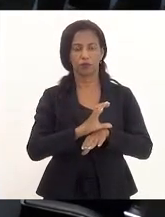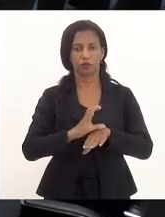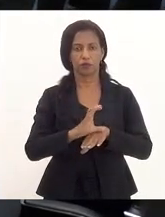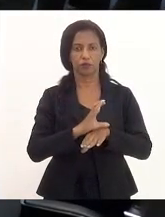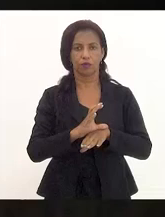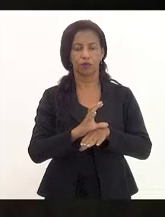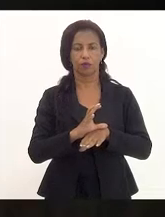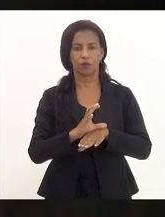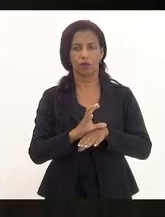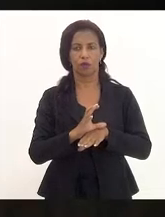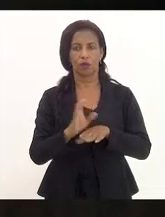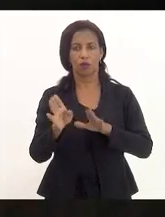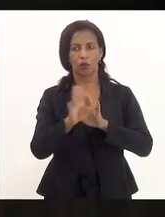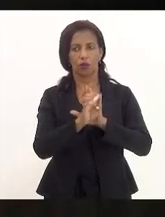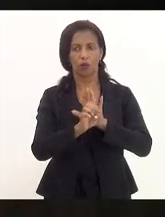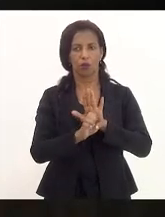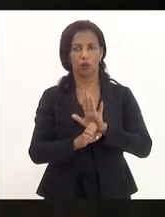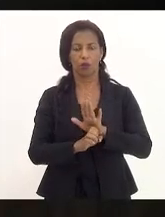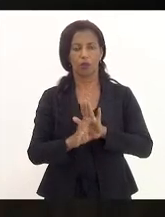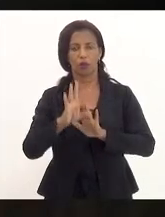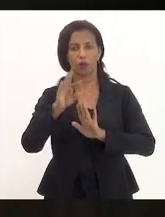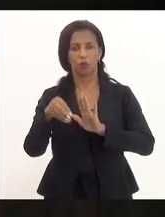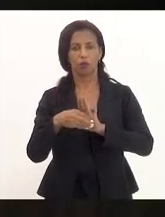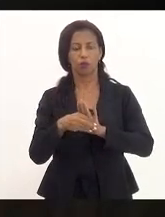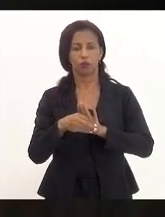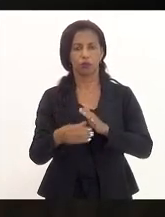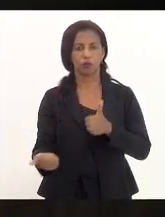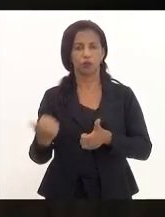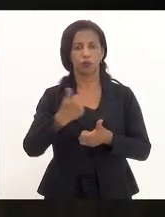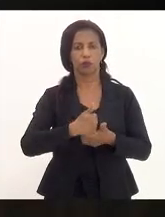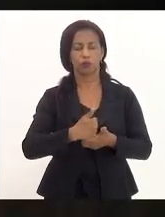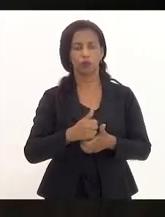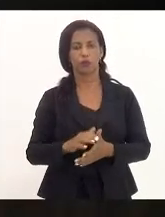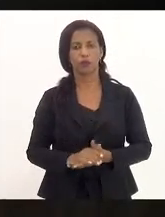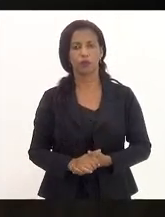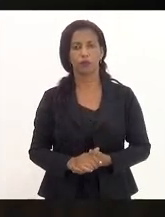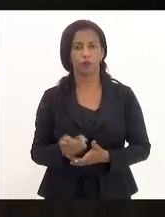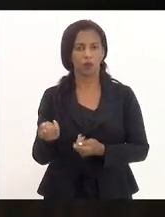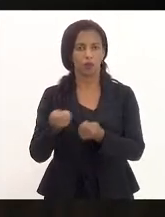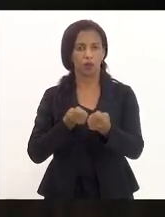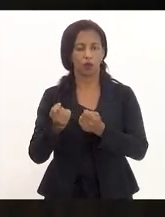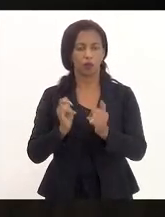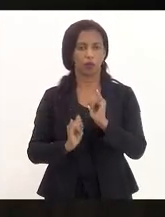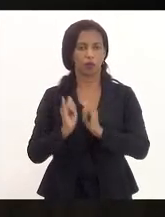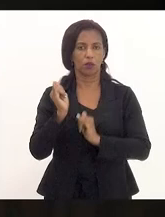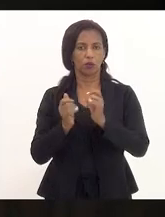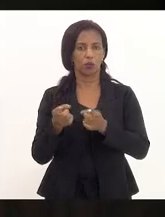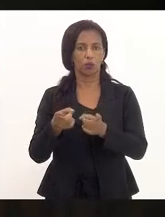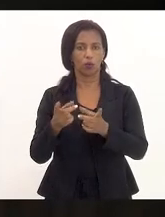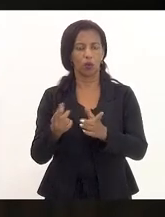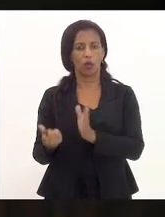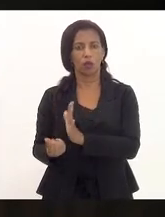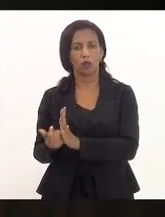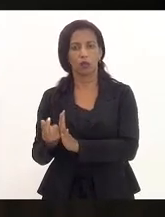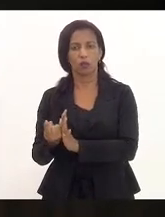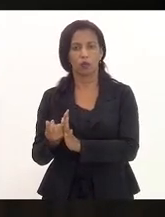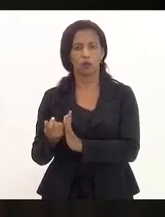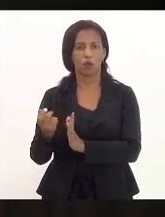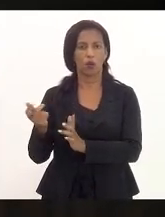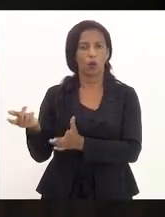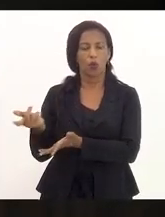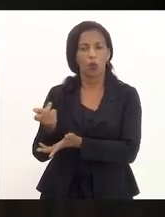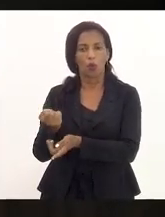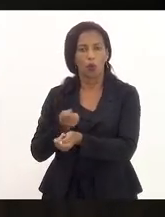pela condicionalidade com emendas concluindo por substitutivo. Economia, indústria e comércio favorável. Tributação, controle da